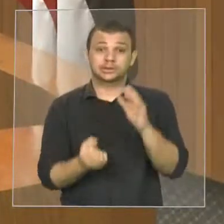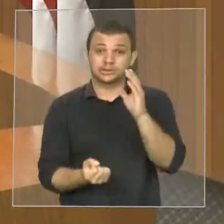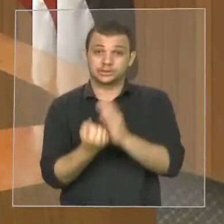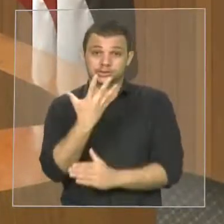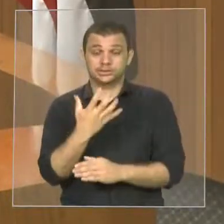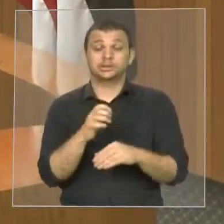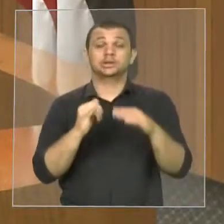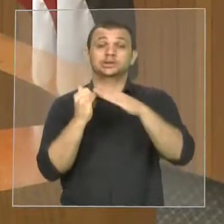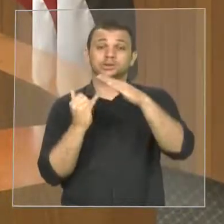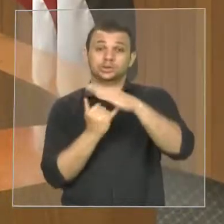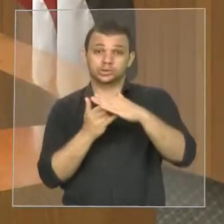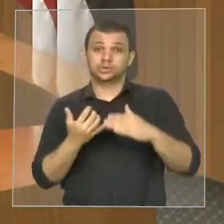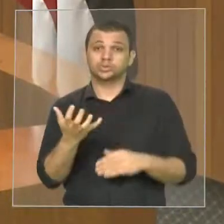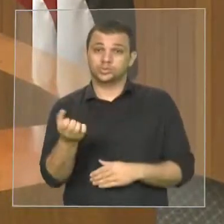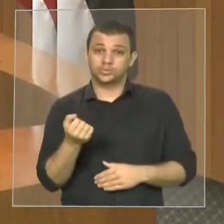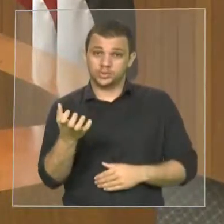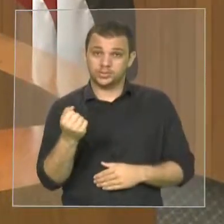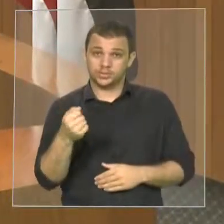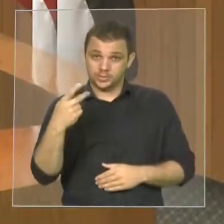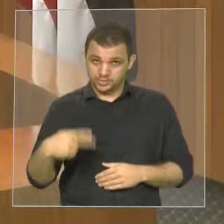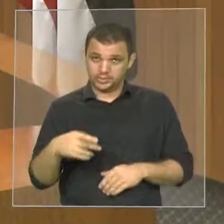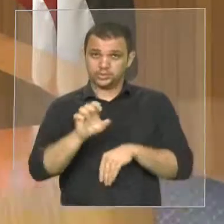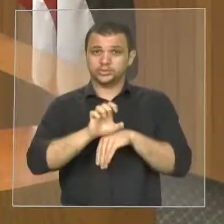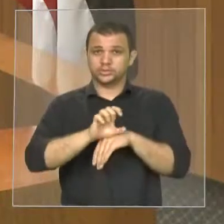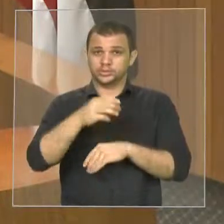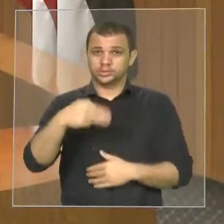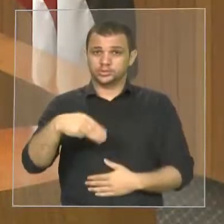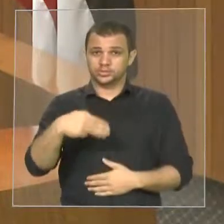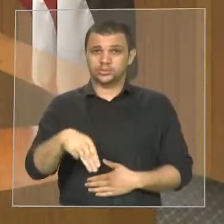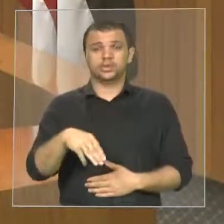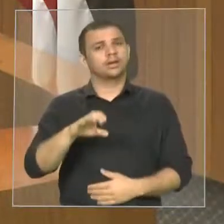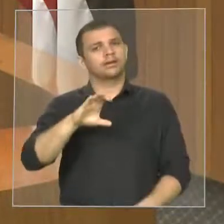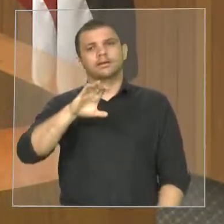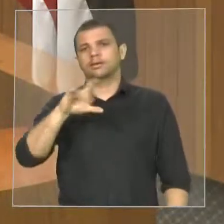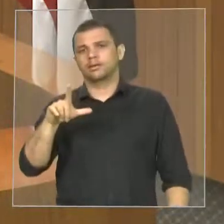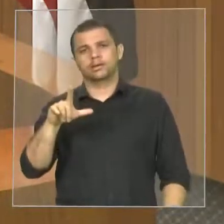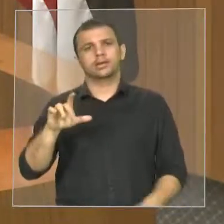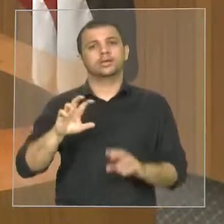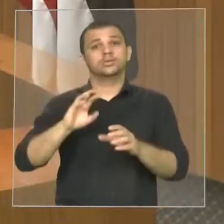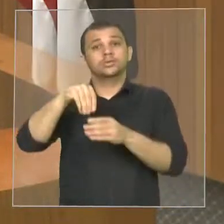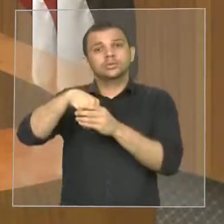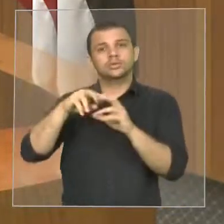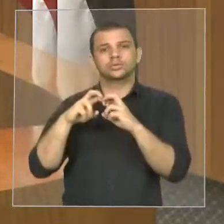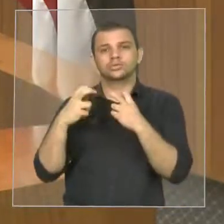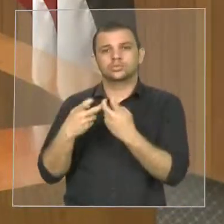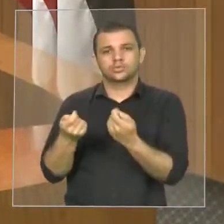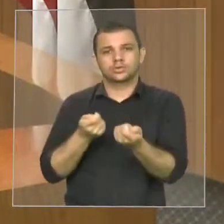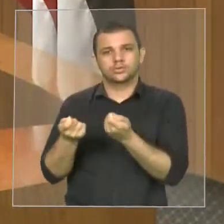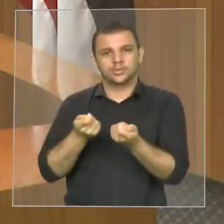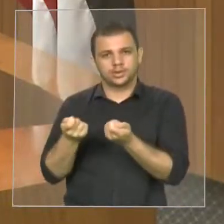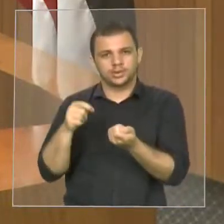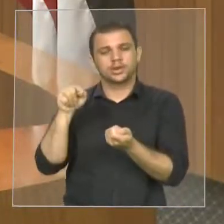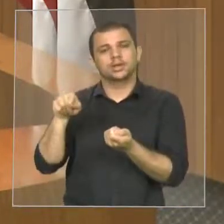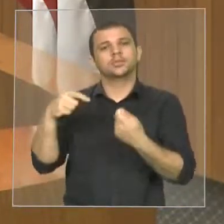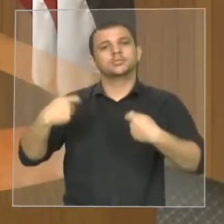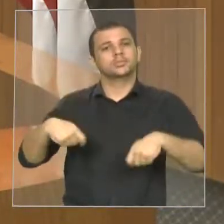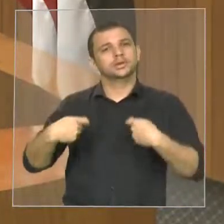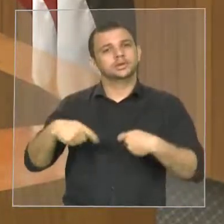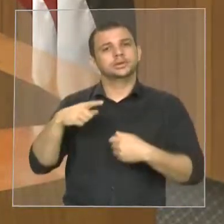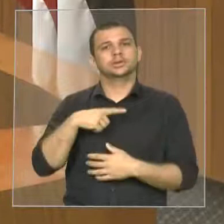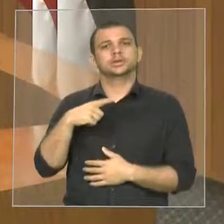Previdência para o Maranhão, é óbvio que o Conselho Administrativo ele terá que